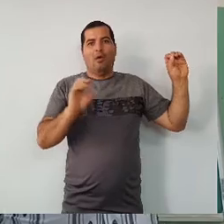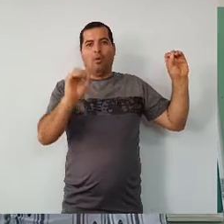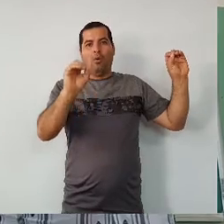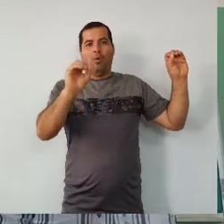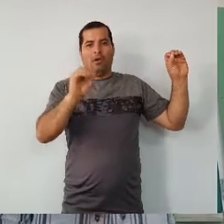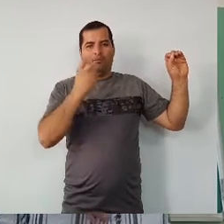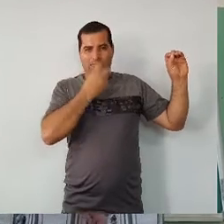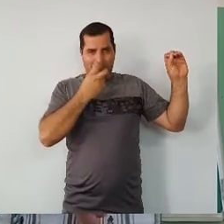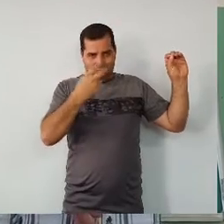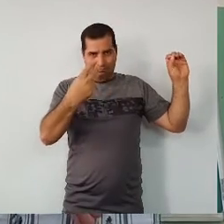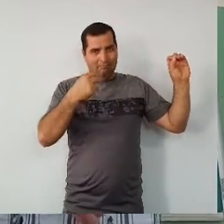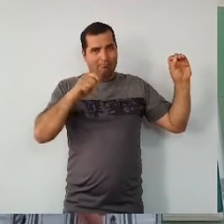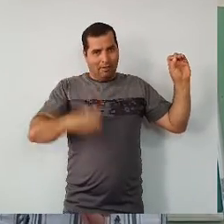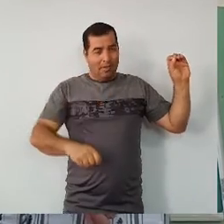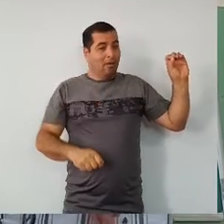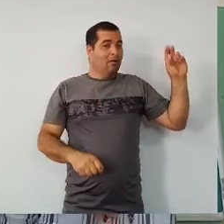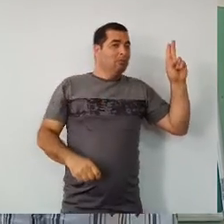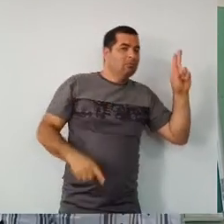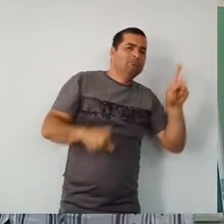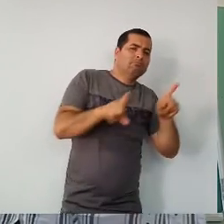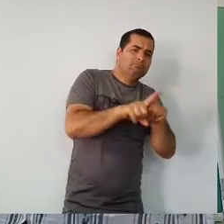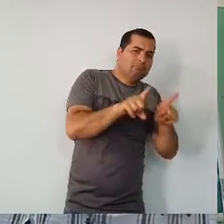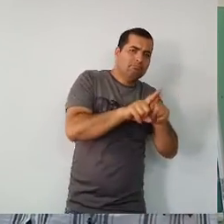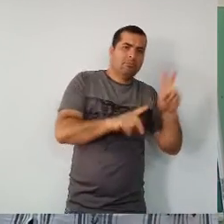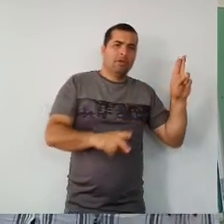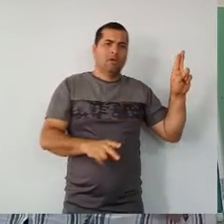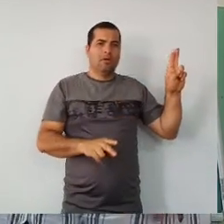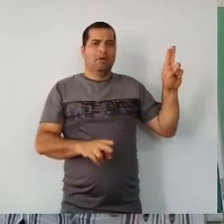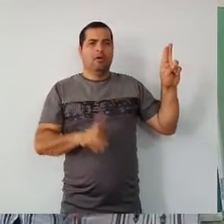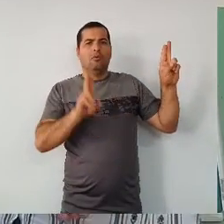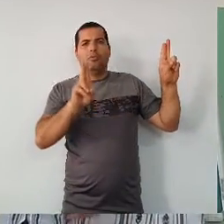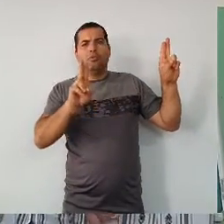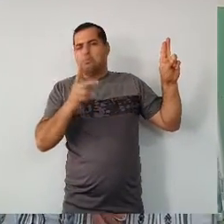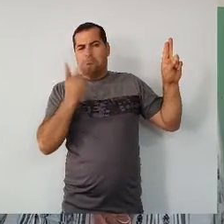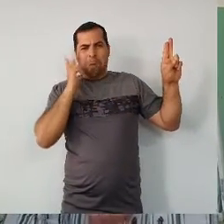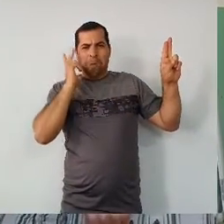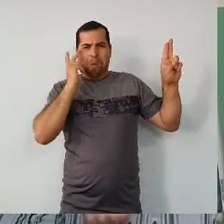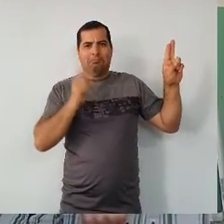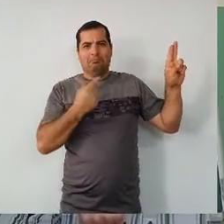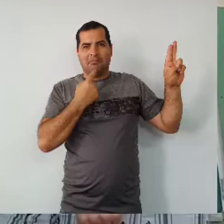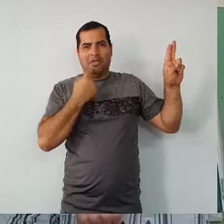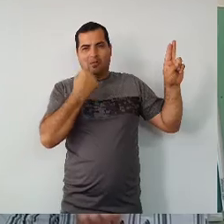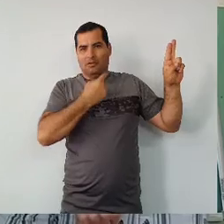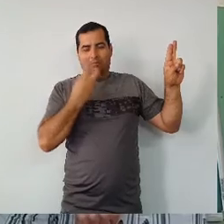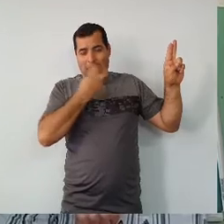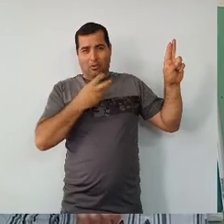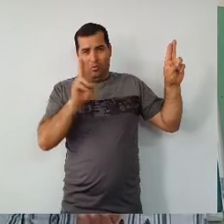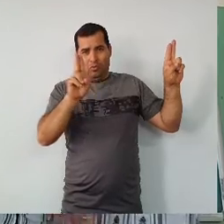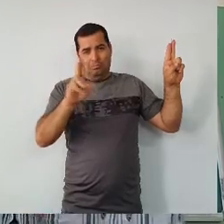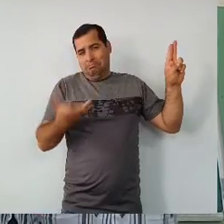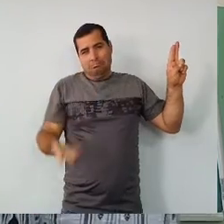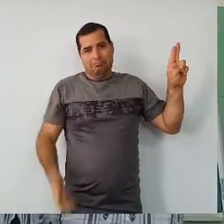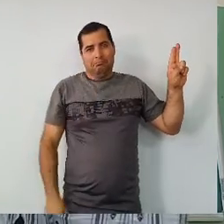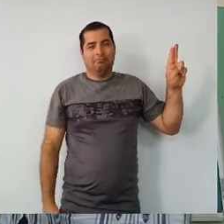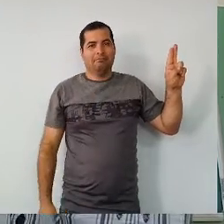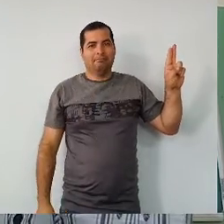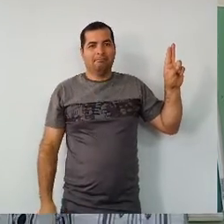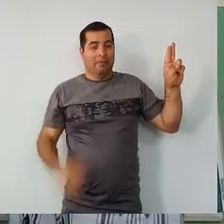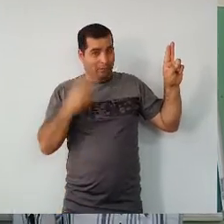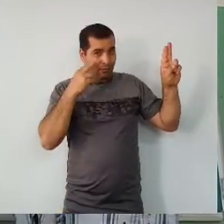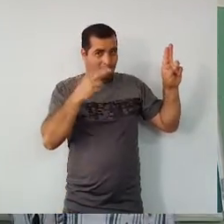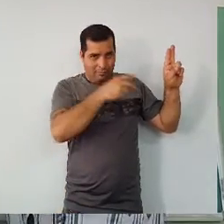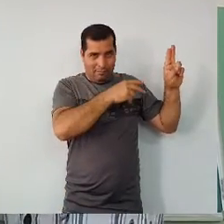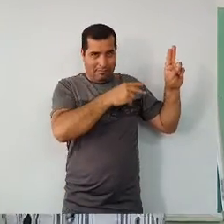O. E se eu juntar com a letra U, eu vou formar a sílaba U. Então